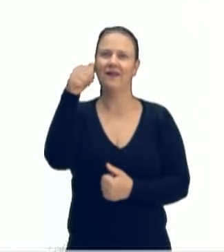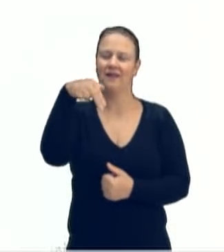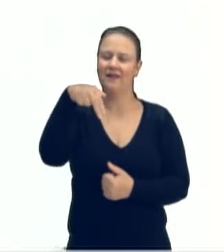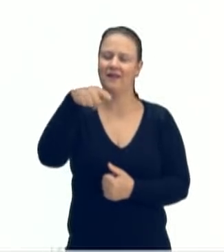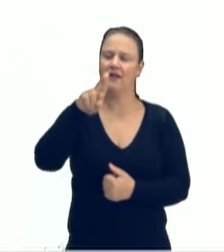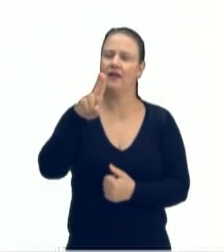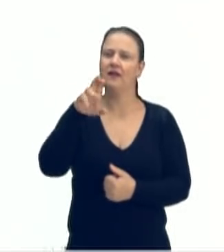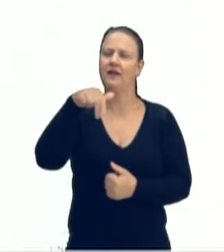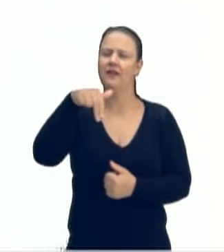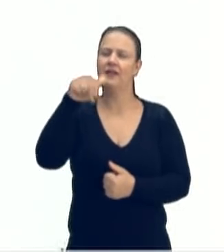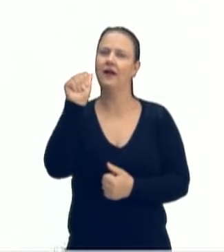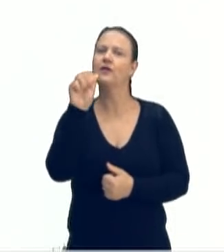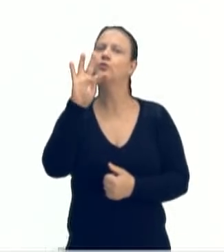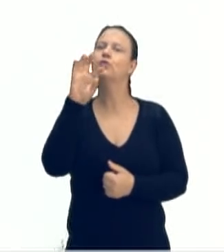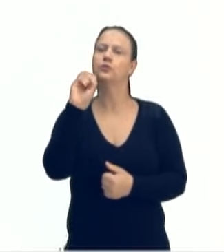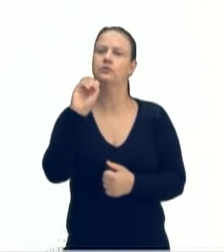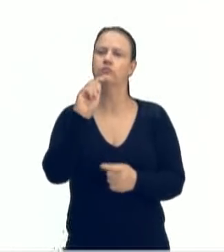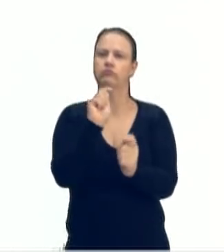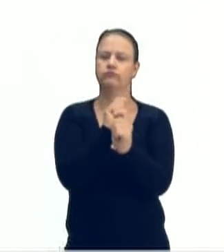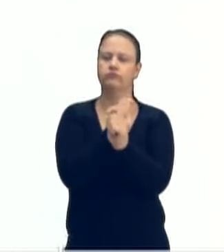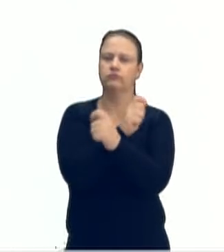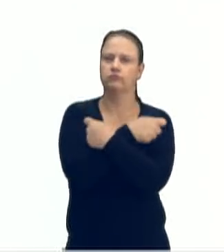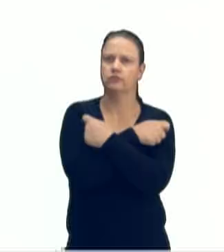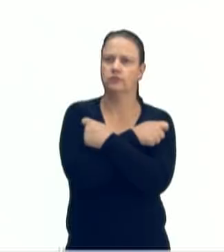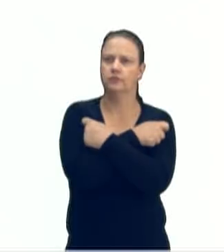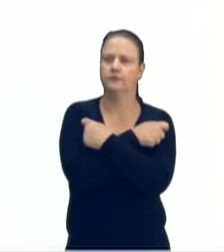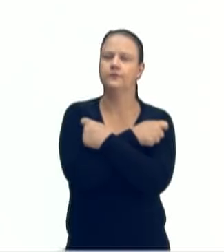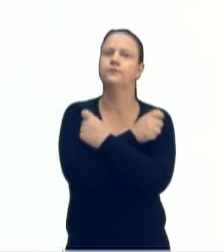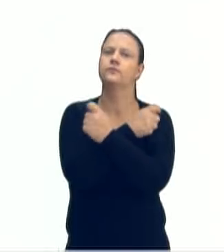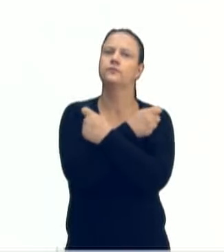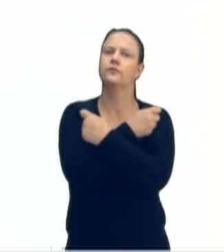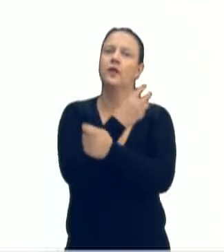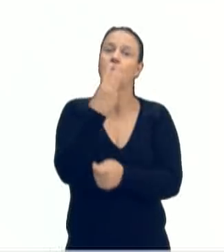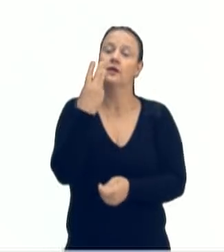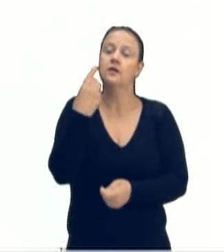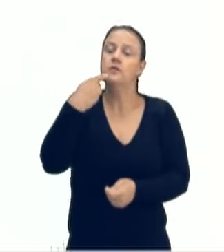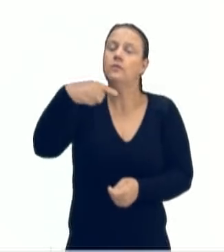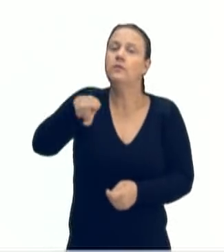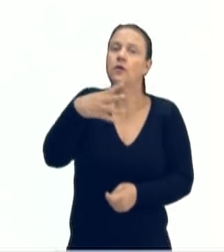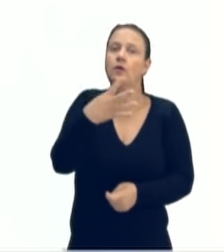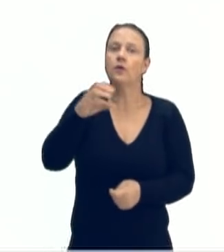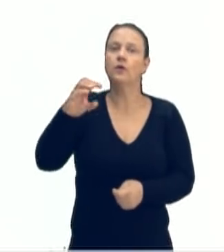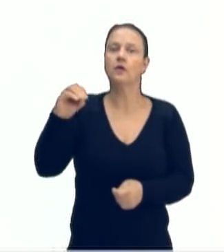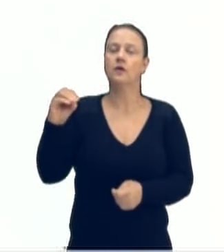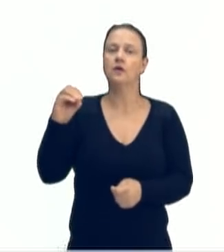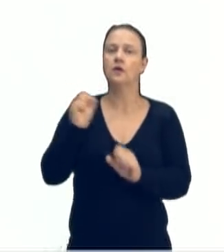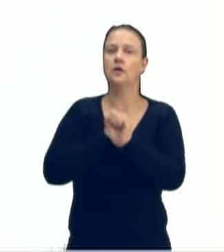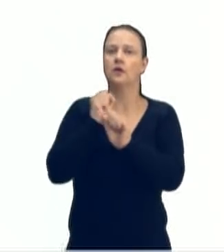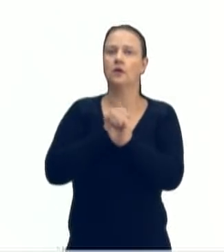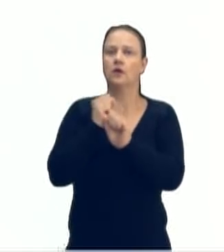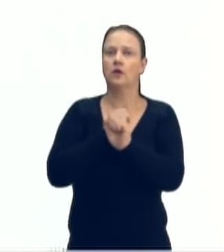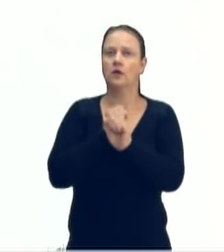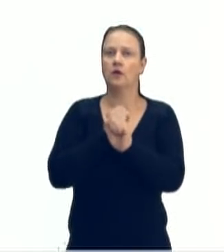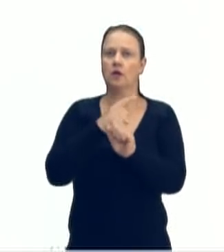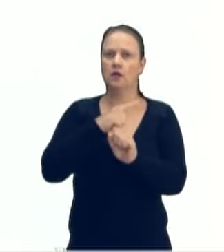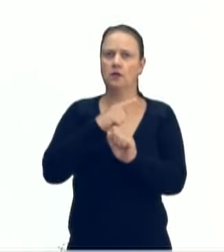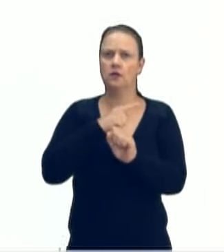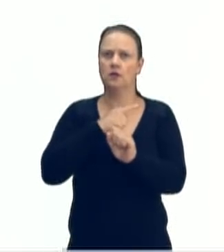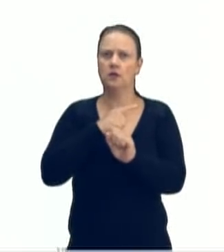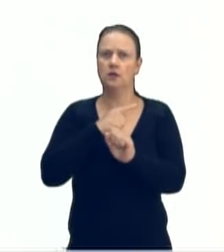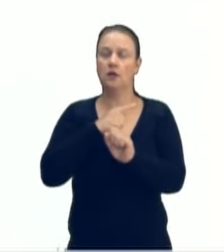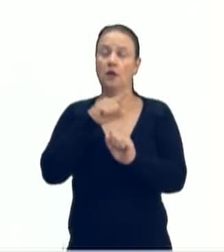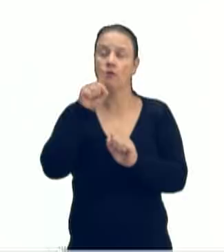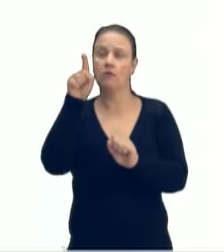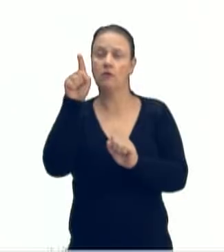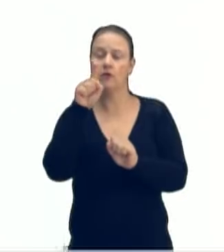O busto feito em calcário tem cerca de 3.400 anos. Atualmente, a peça faz parte da coleção do Museu de Neuss, em